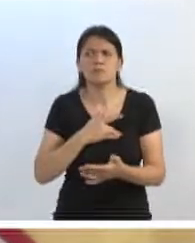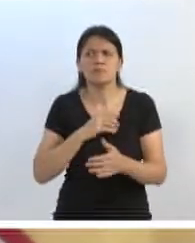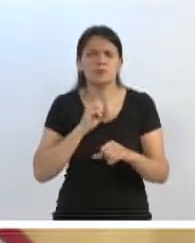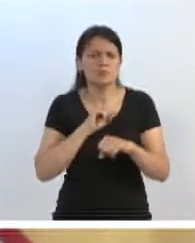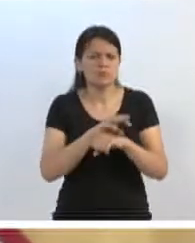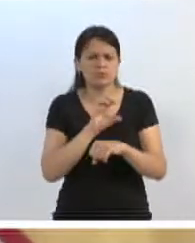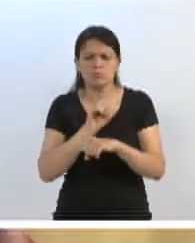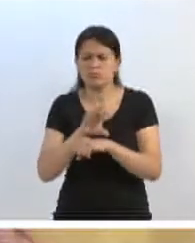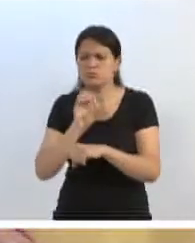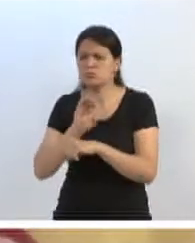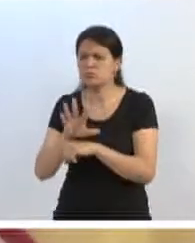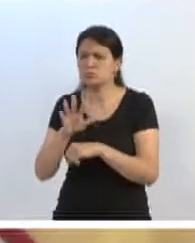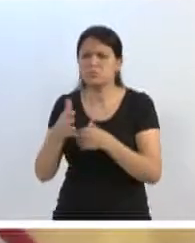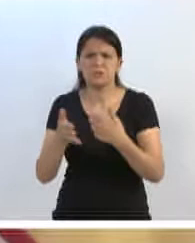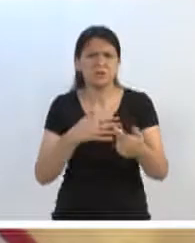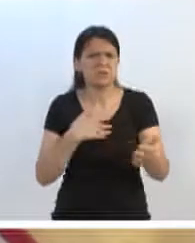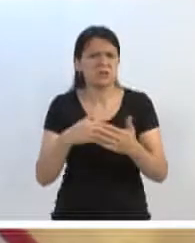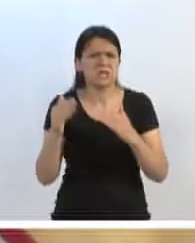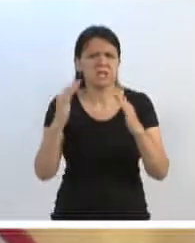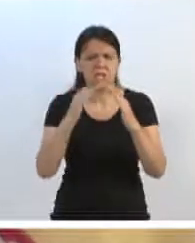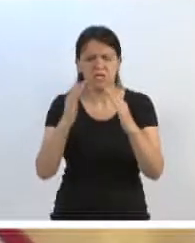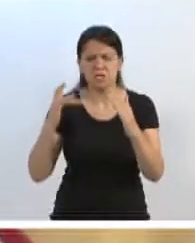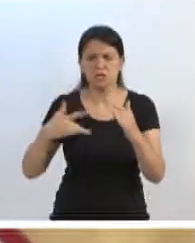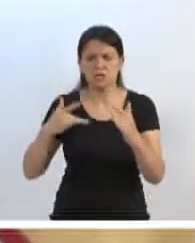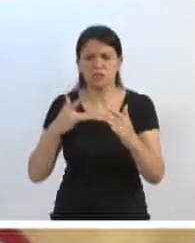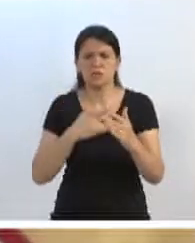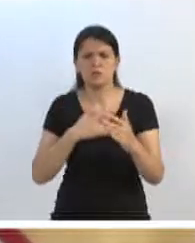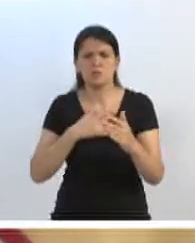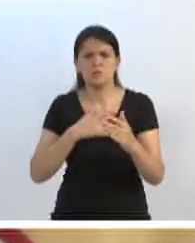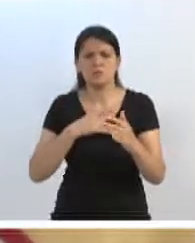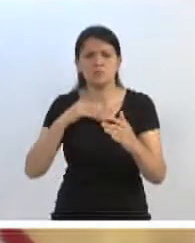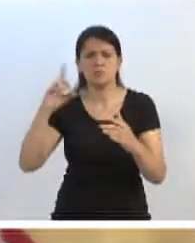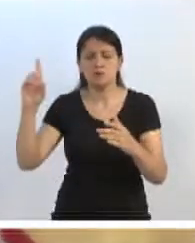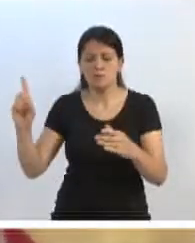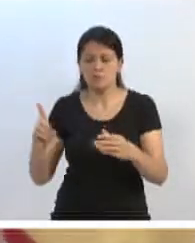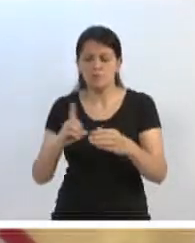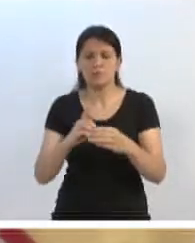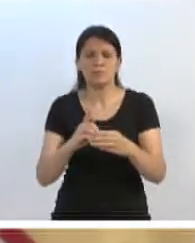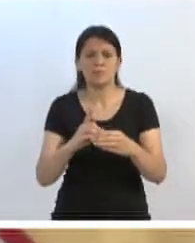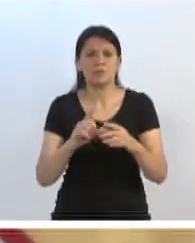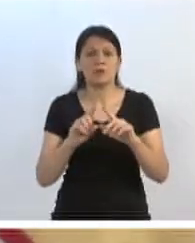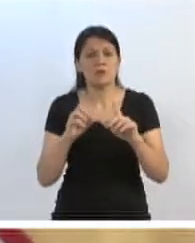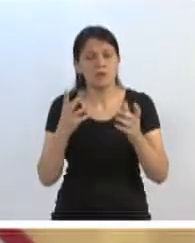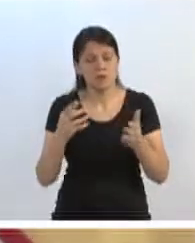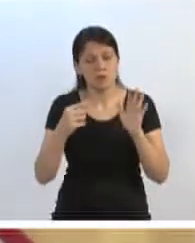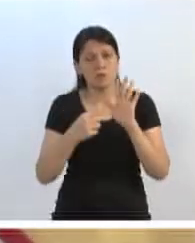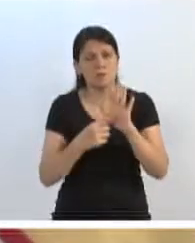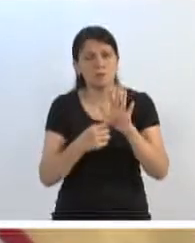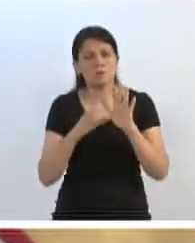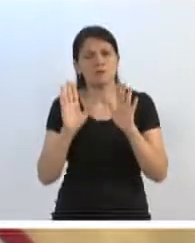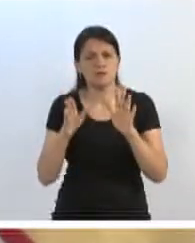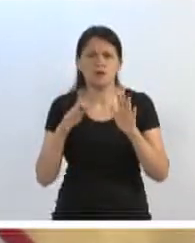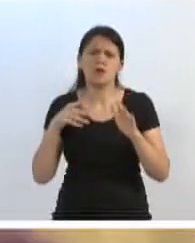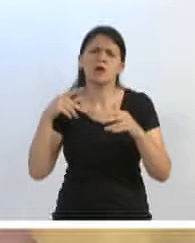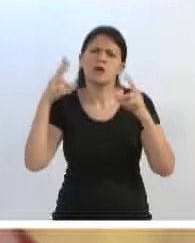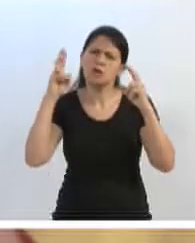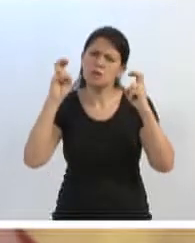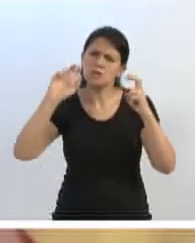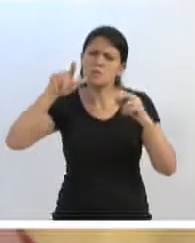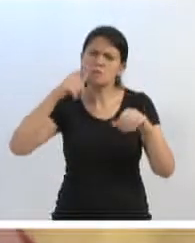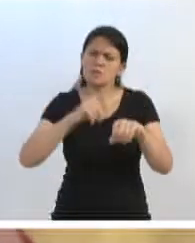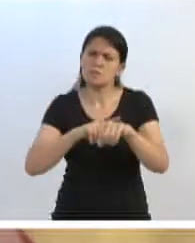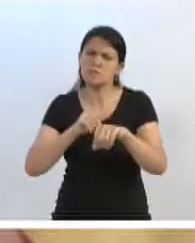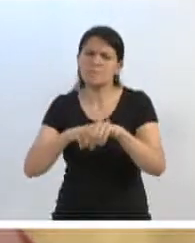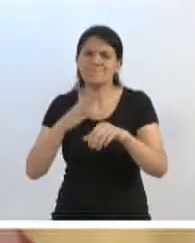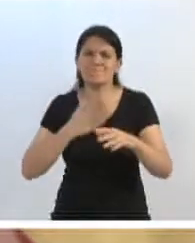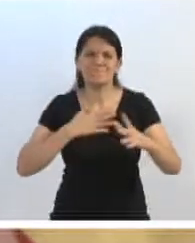independente da unidade onde esse paciente for atendido e eu quero trazer aqui como disse pra você já abordei esse tema em outros momentos a